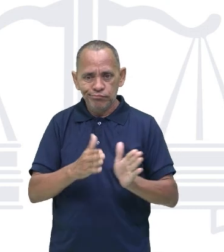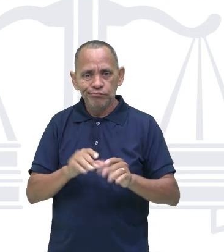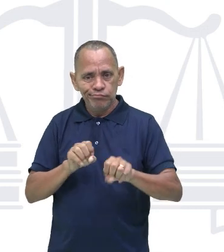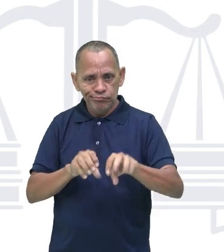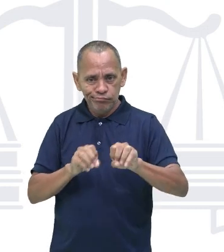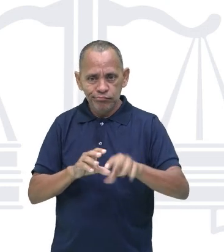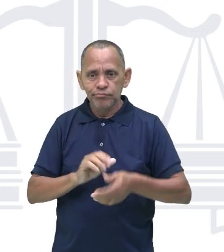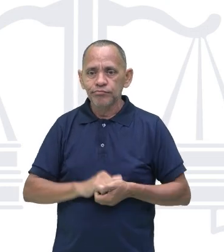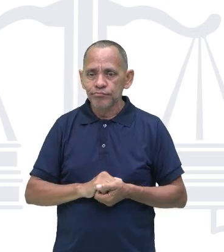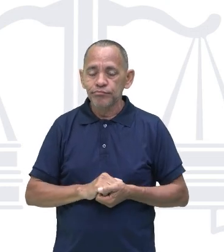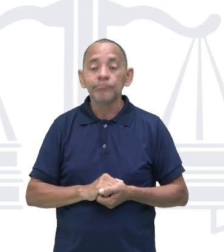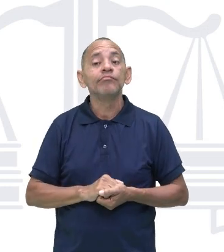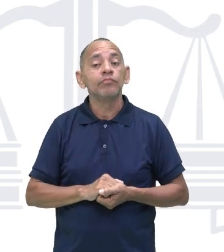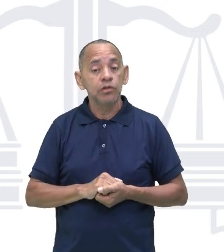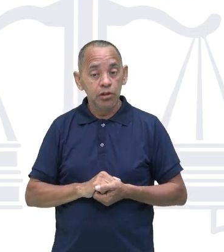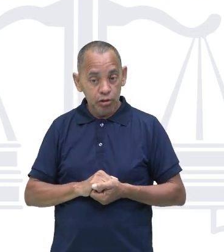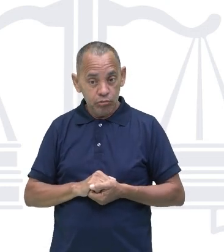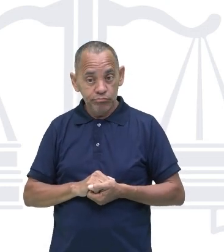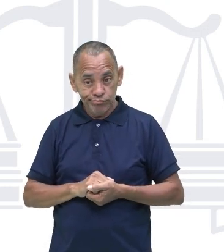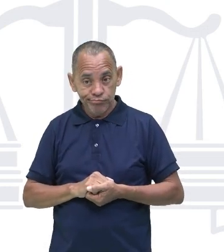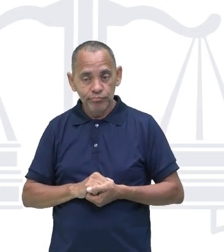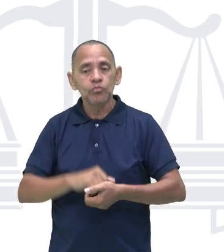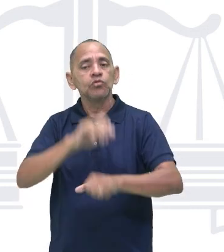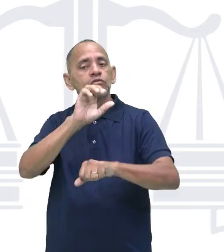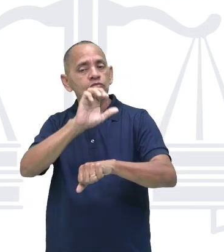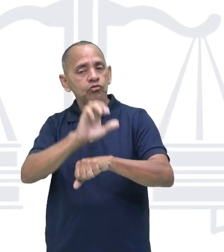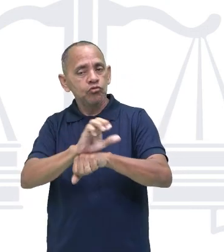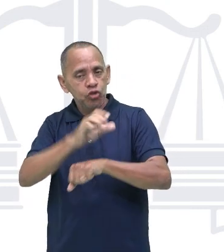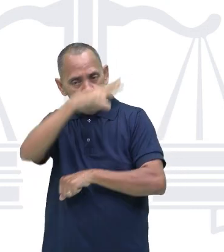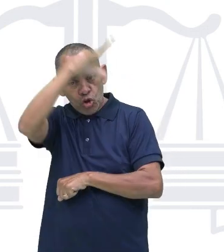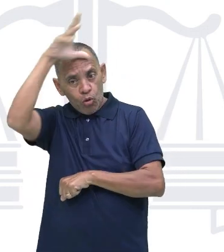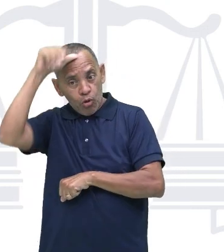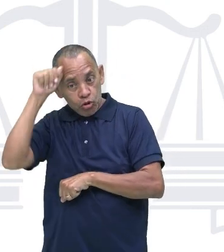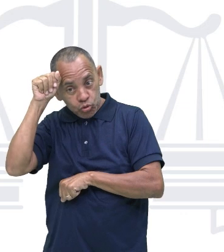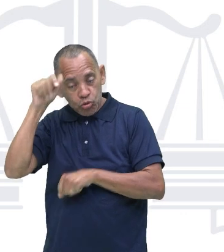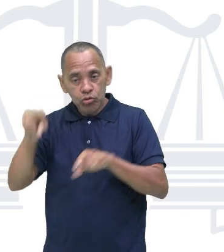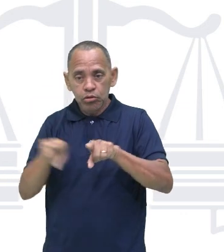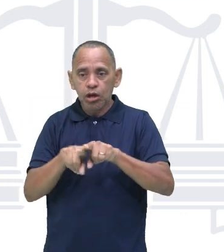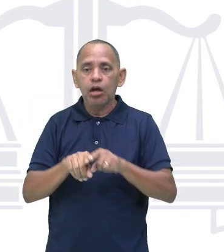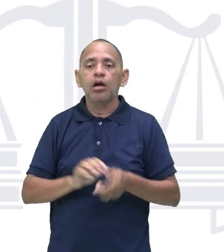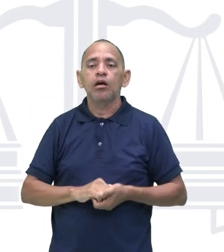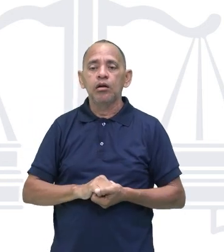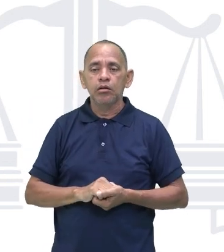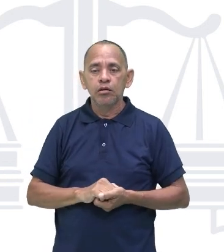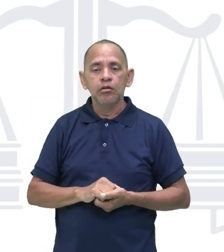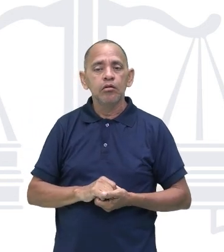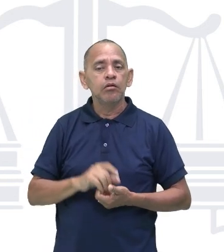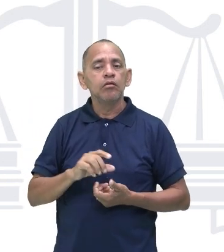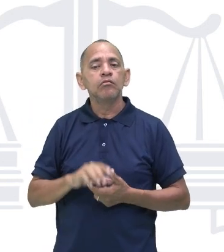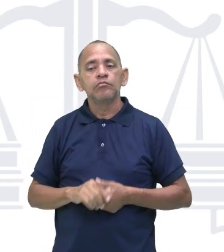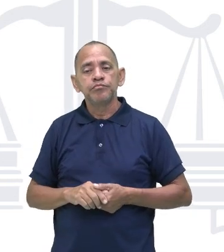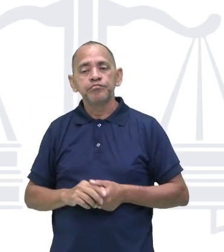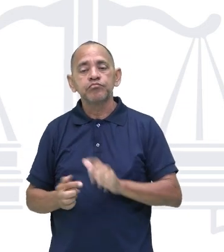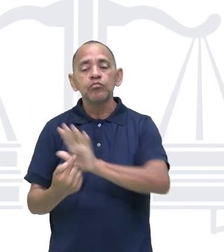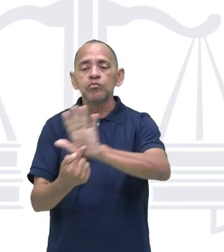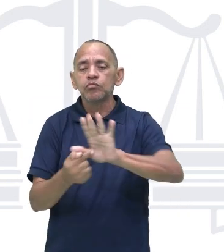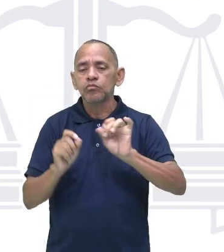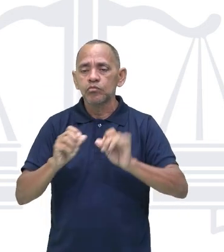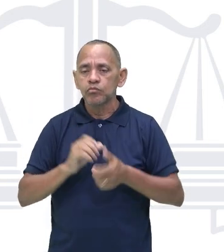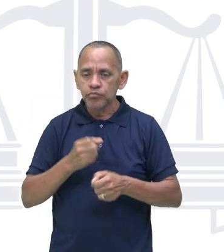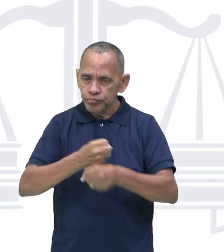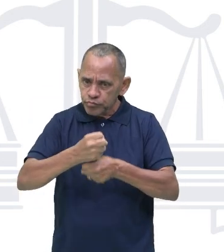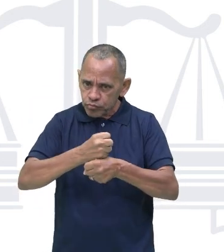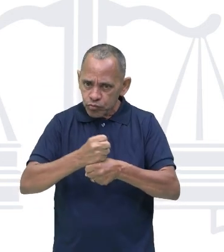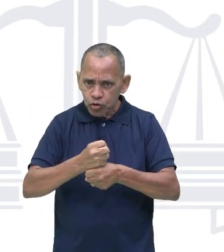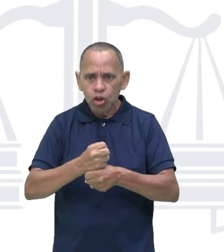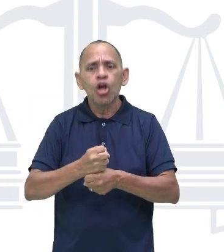rede estadual de ensino do Amazonas, startamos aí a repriorização curricular para esse ano letivo, iniciando